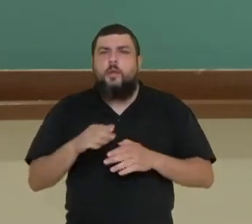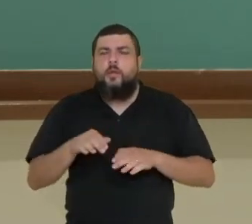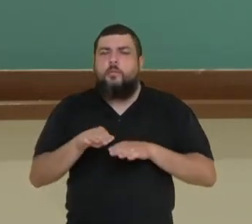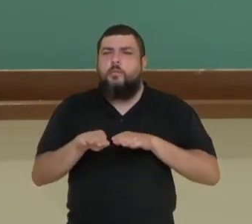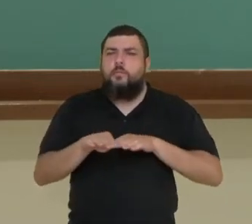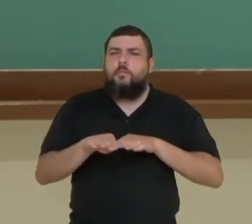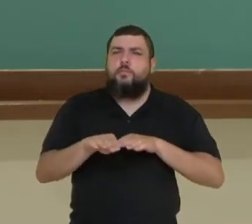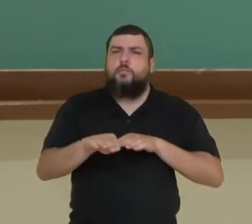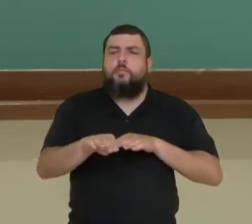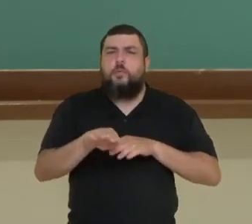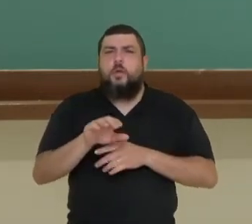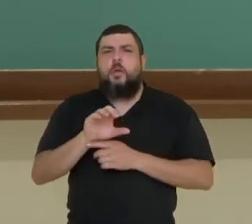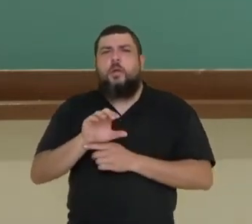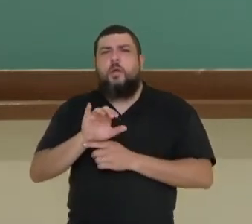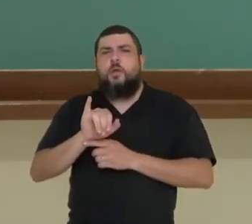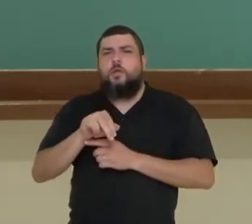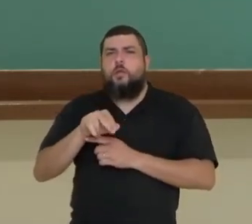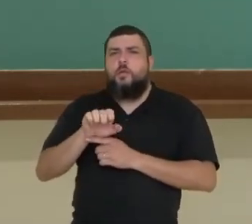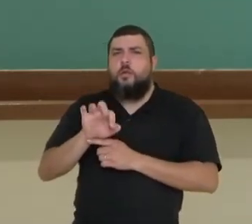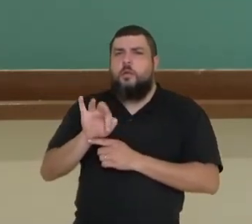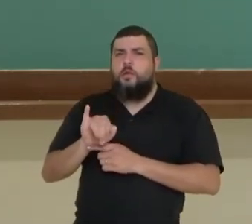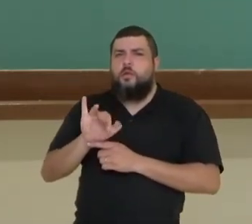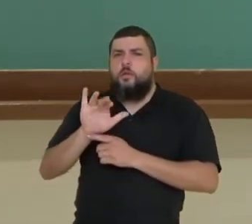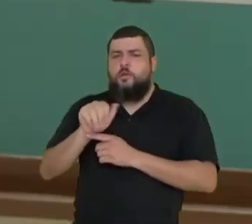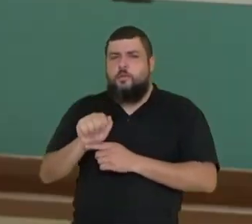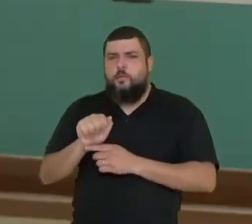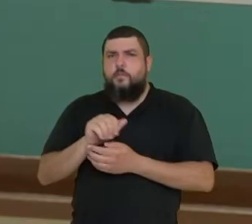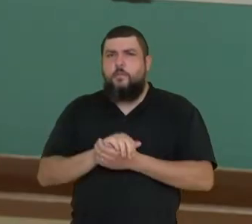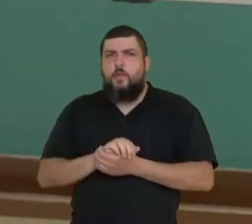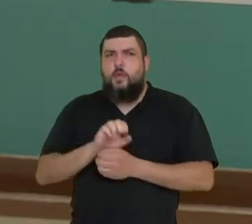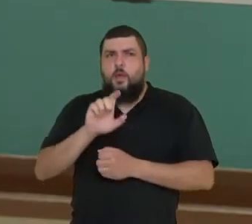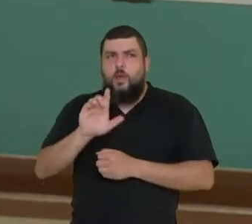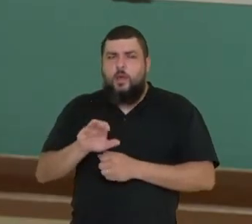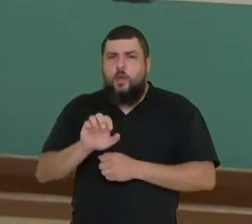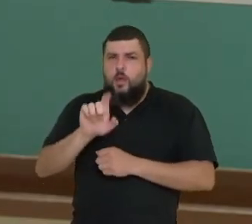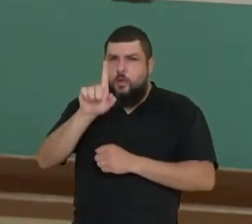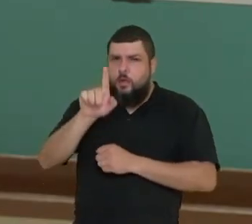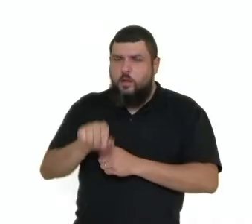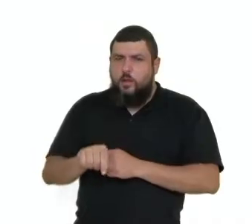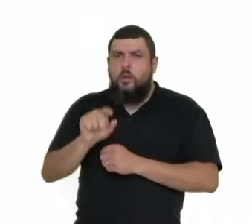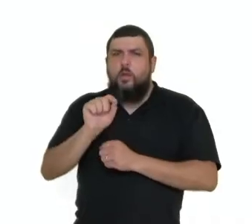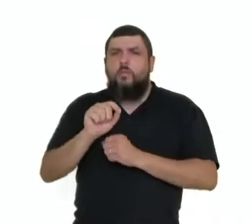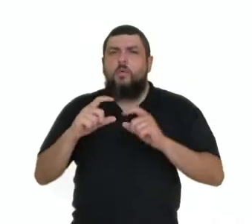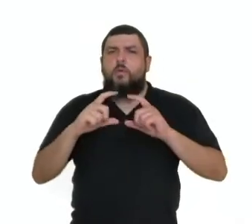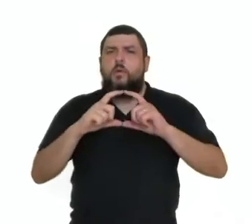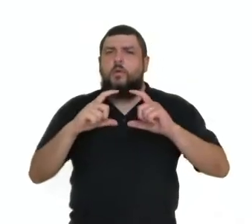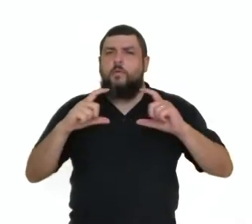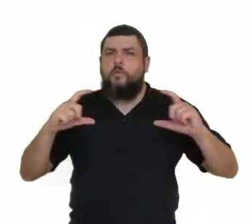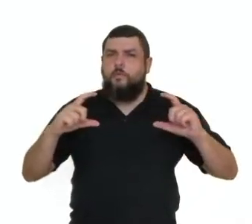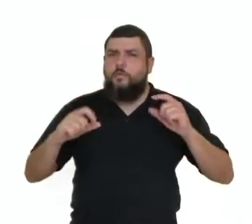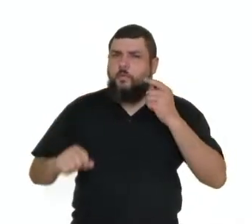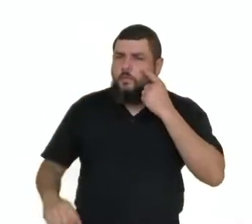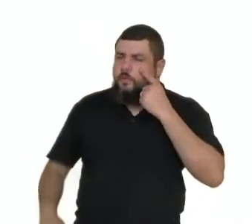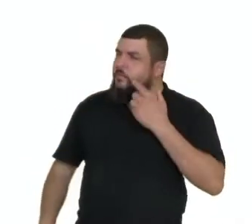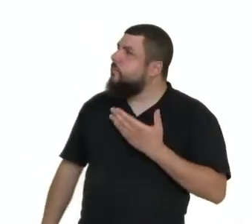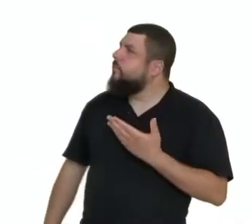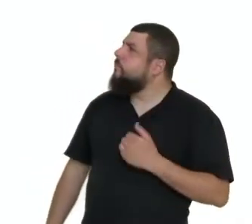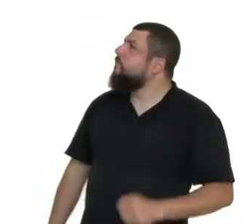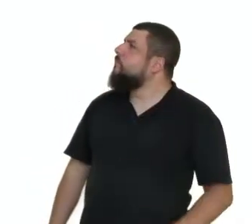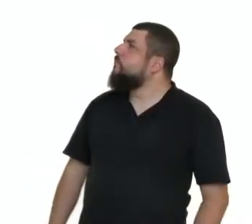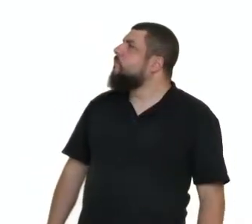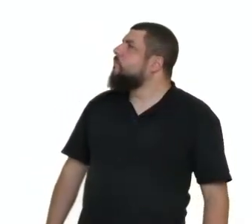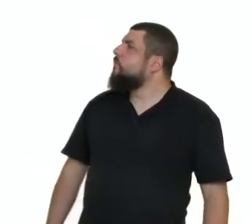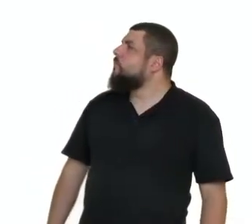é a famosa energia cinética. A energia cinética é dada por essa expressão, que energia cinética é igual m vezes v ao